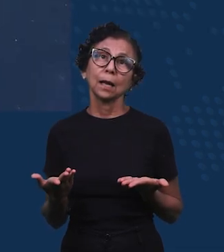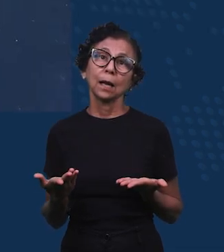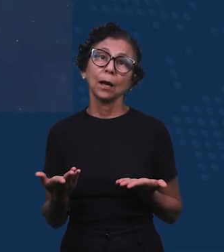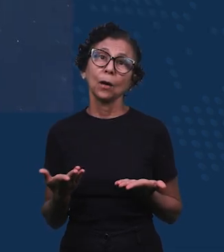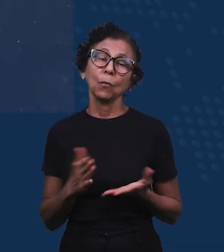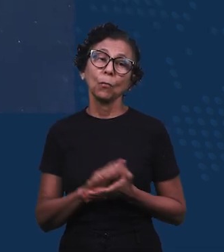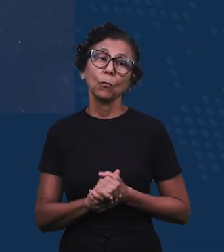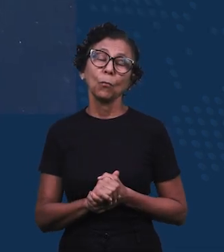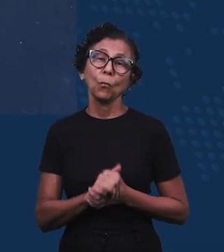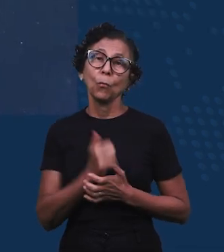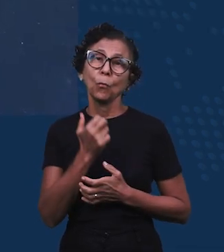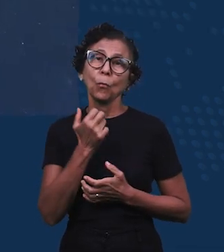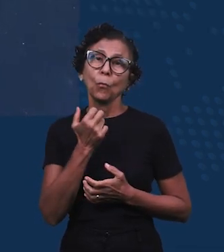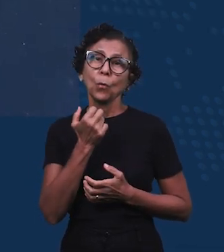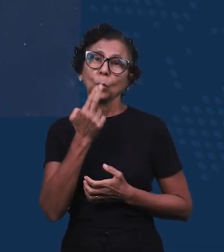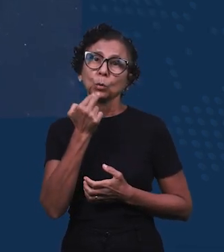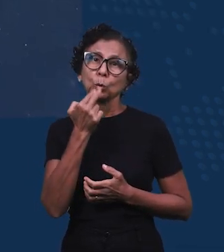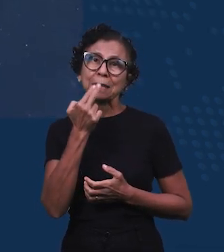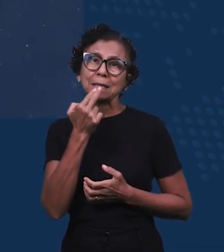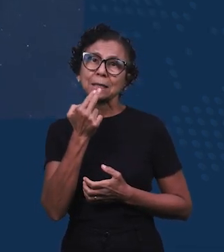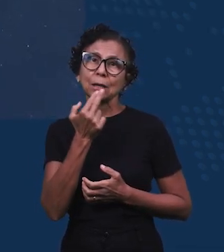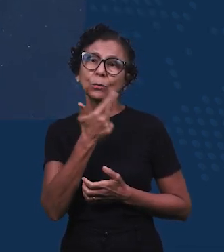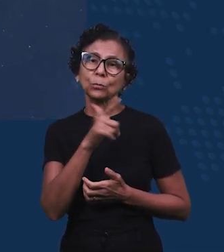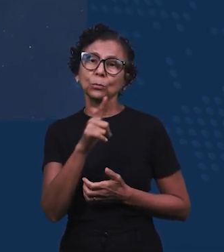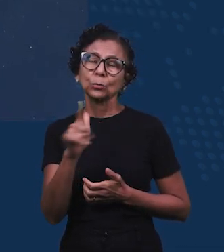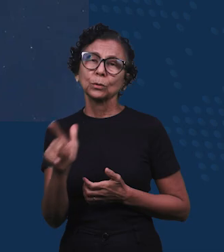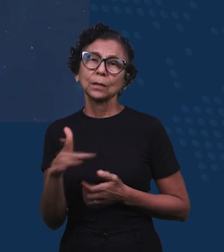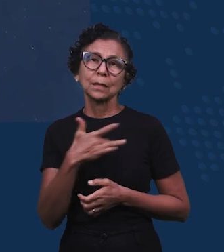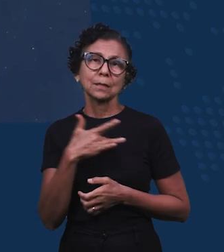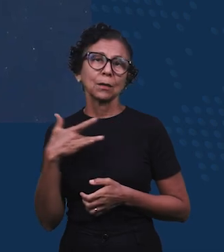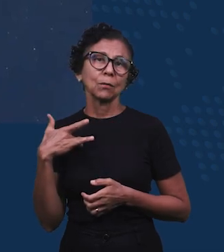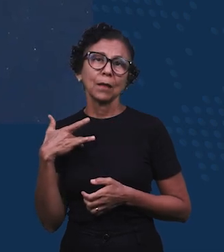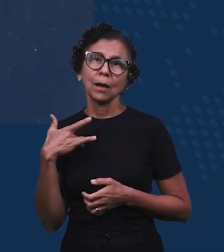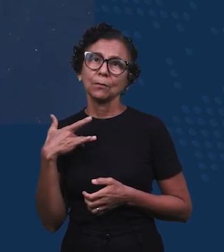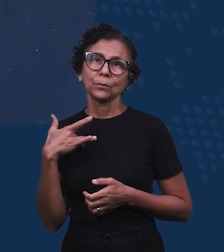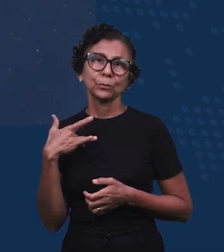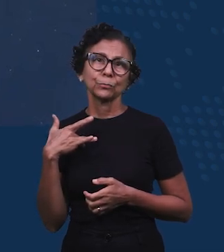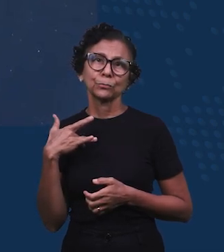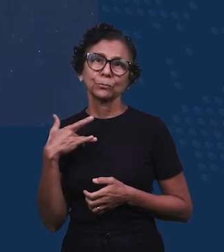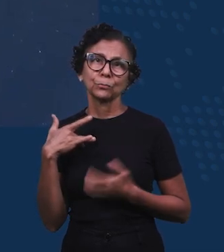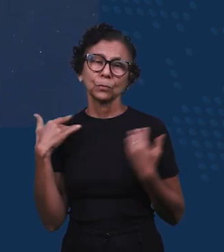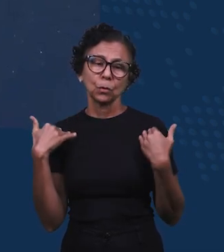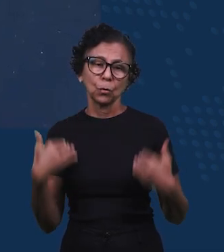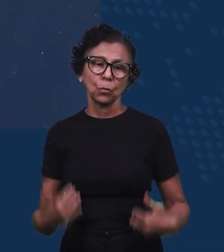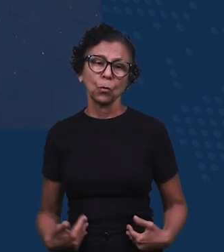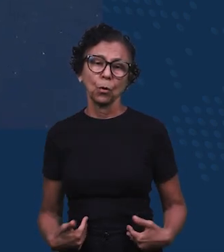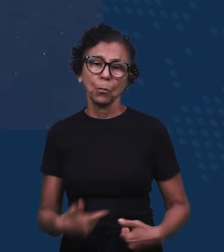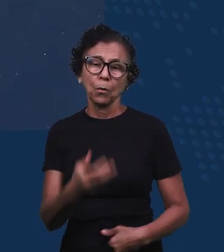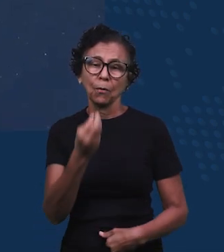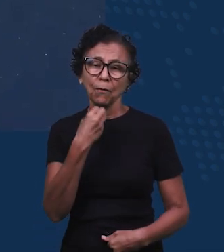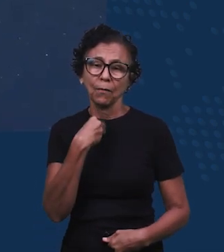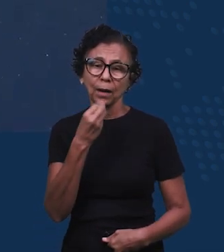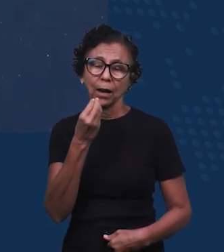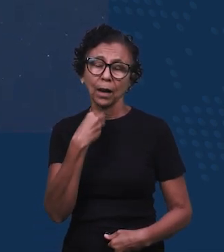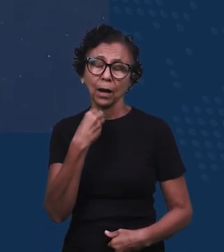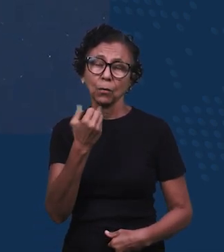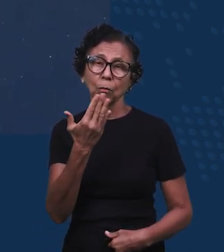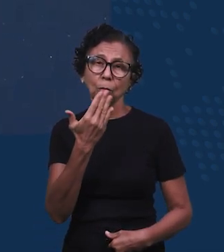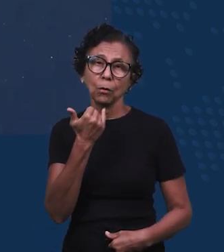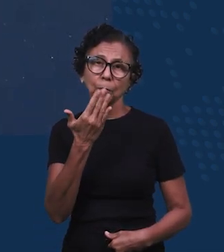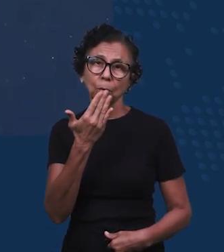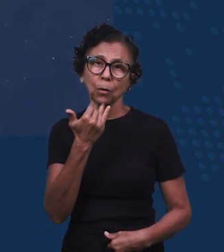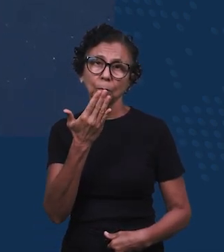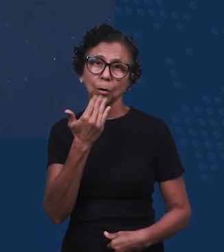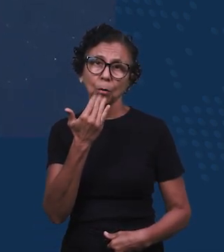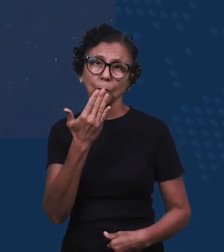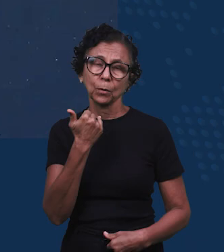subnutrição, má nutrição ou de desnutrição. comem, mas não se alimentam